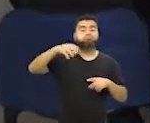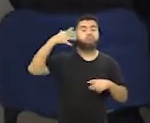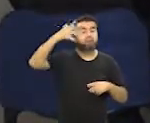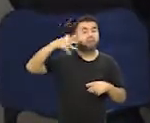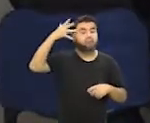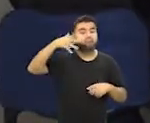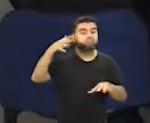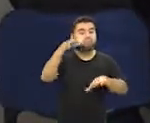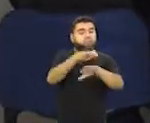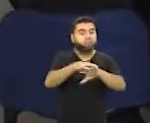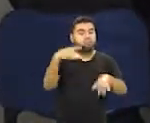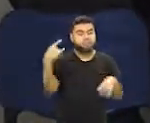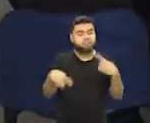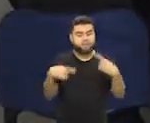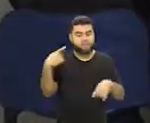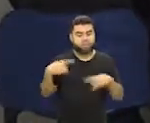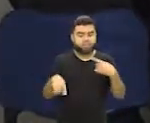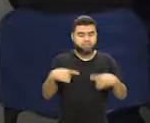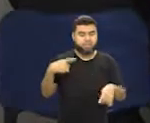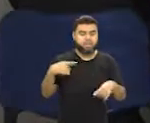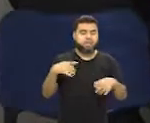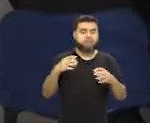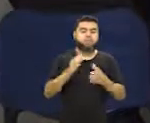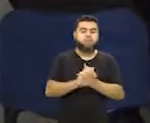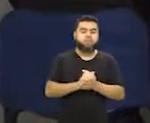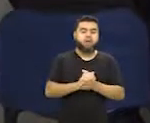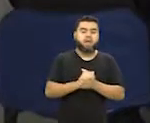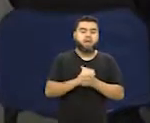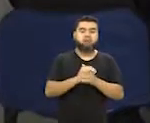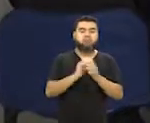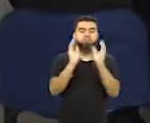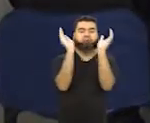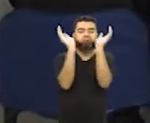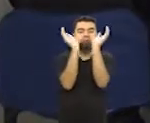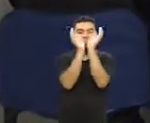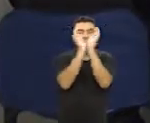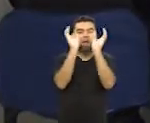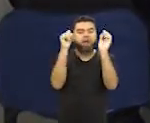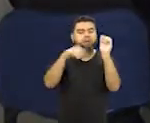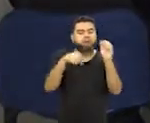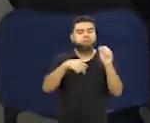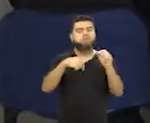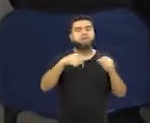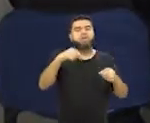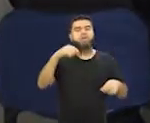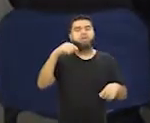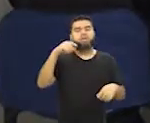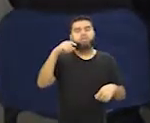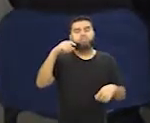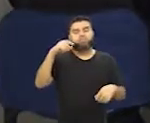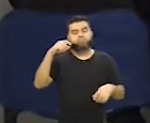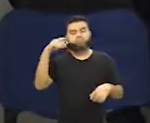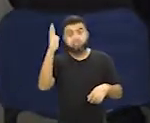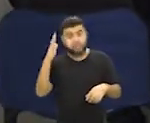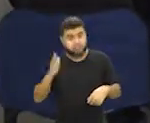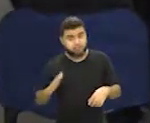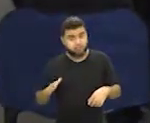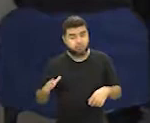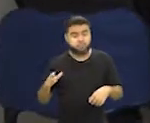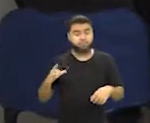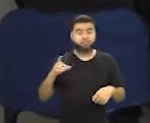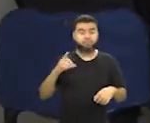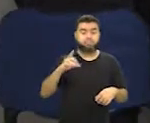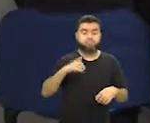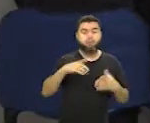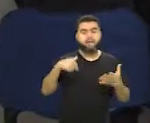que é a Pestalozzi promove todos os anos, né? É o movimento pestaloziano no Brasil, né, Márcia? A gente está marcando aqui na cidade